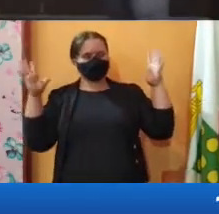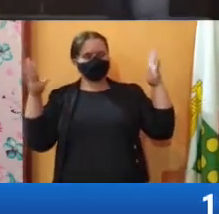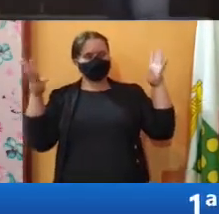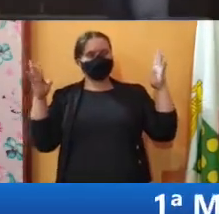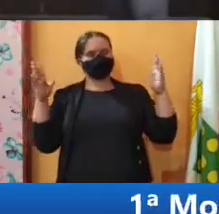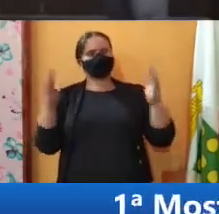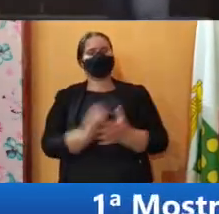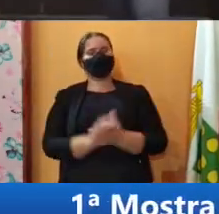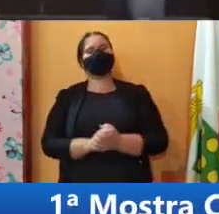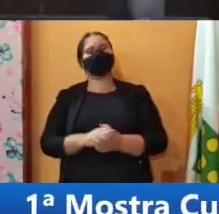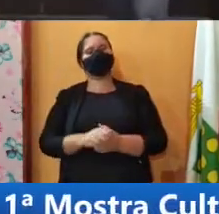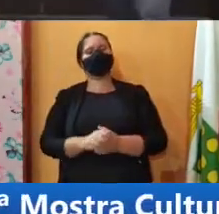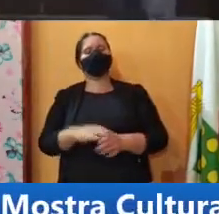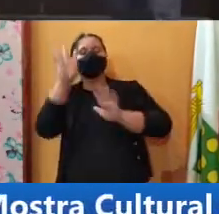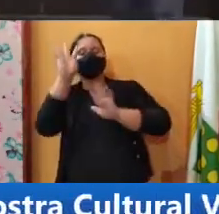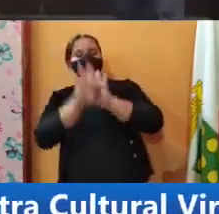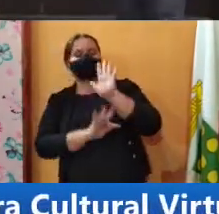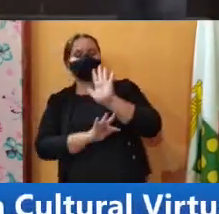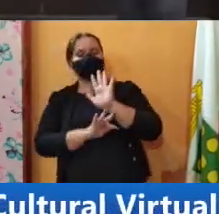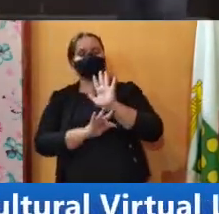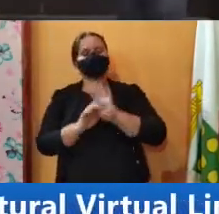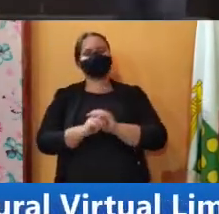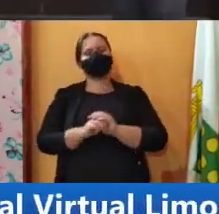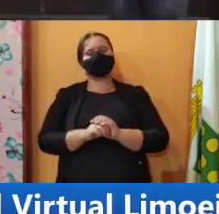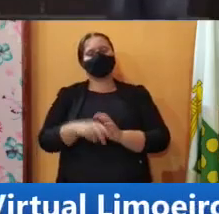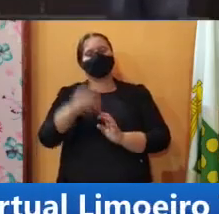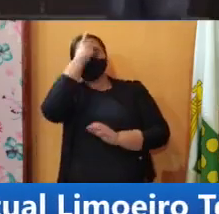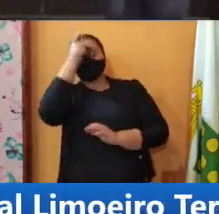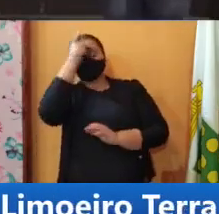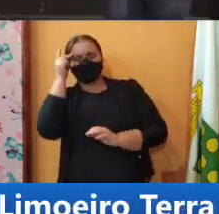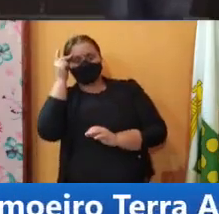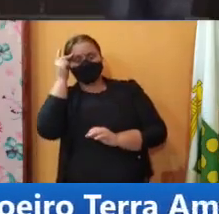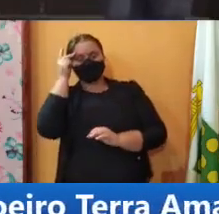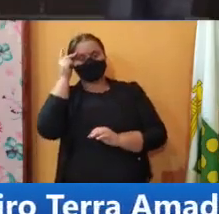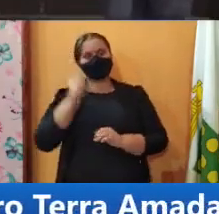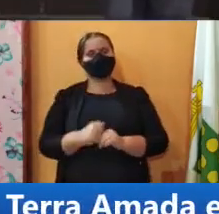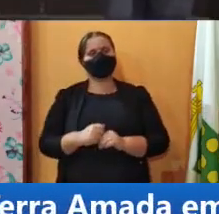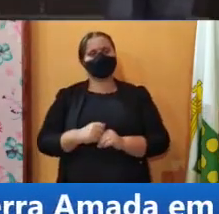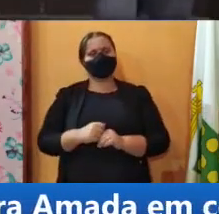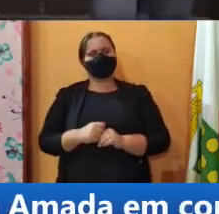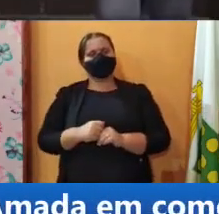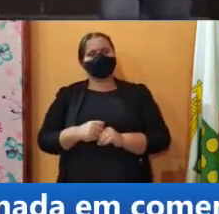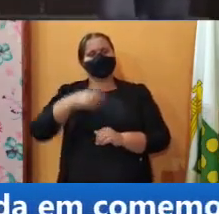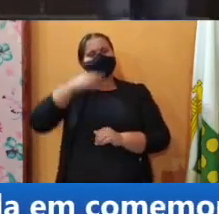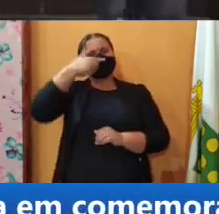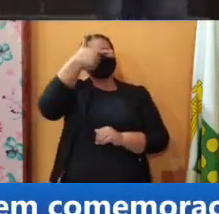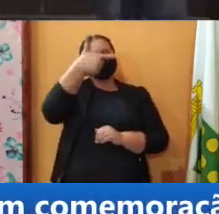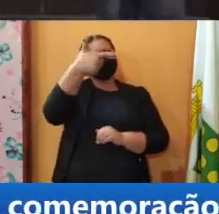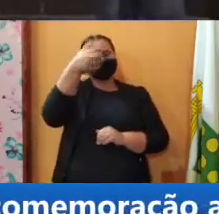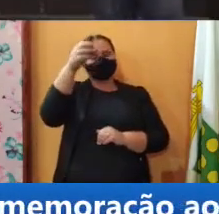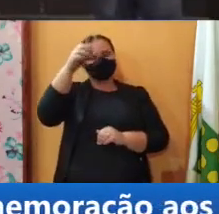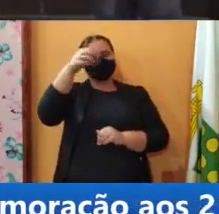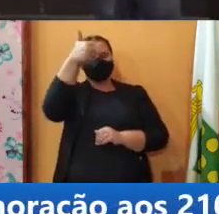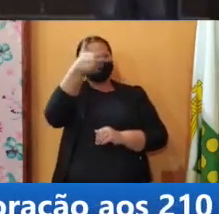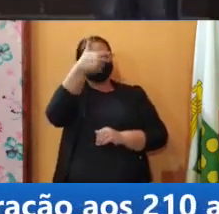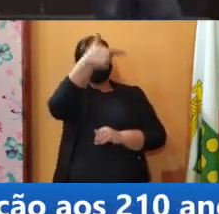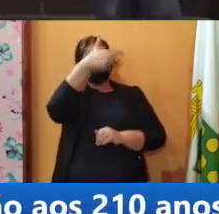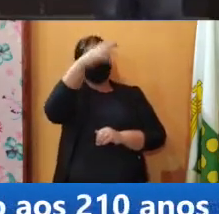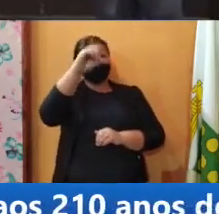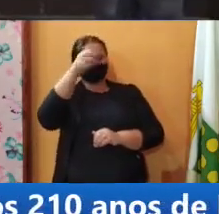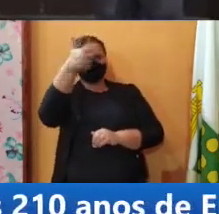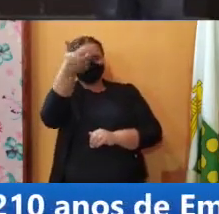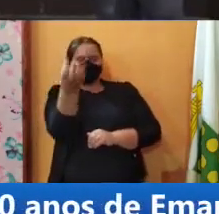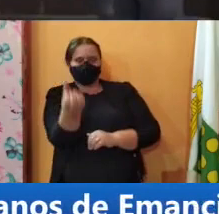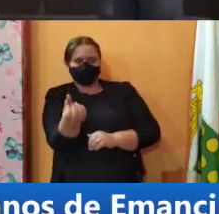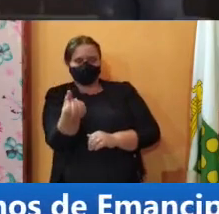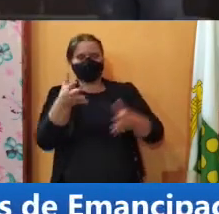Então, com esse texto, né, desse rapaz aí, foi criado em 2016, já faz aí 5 anos, que eu